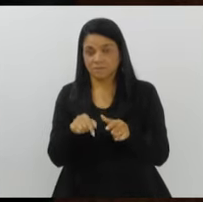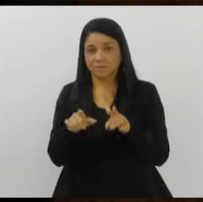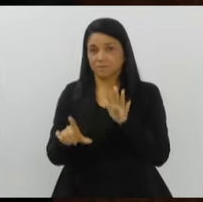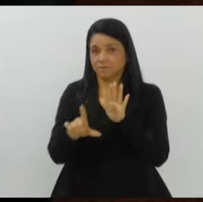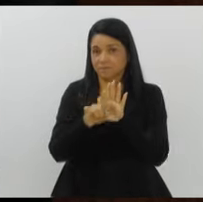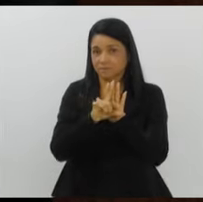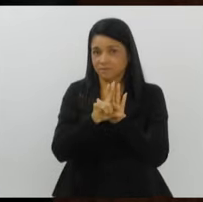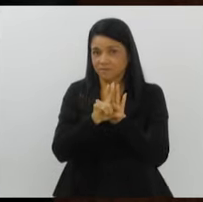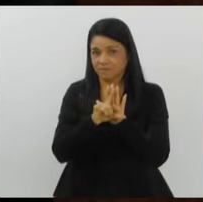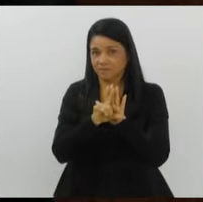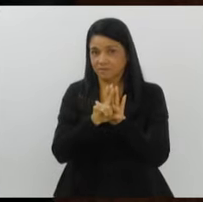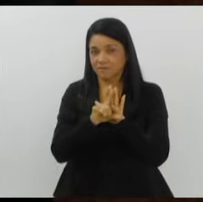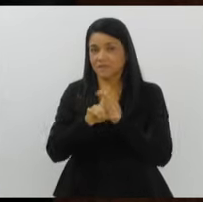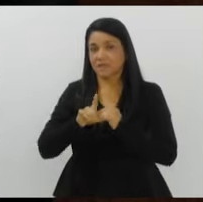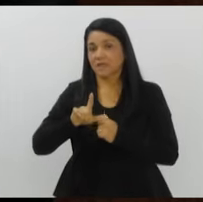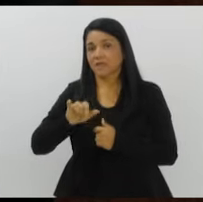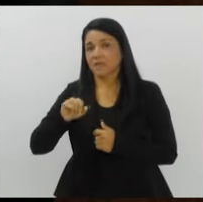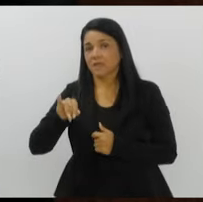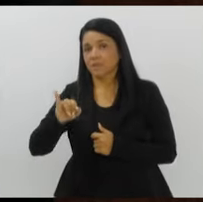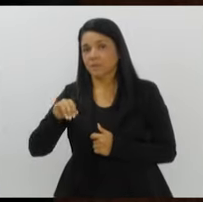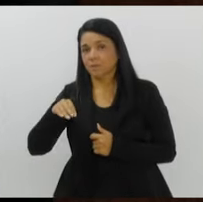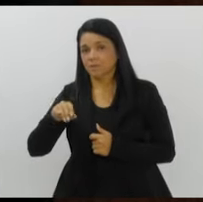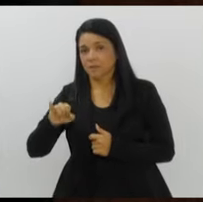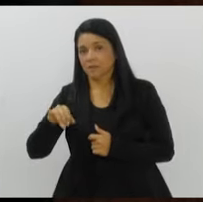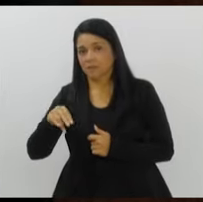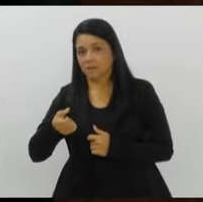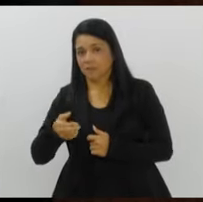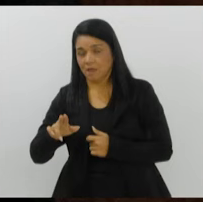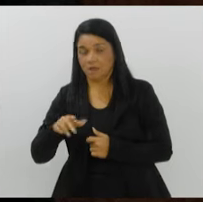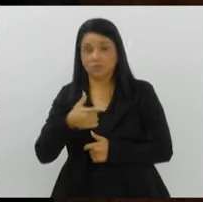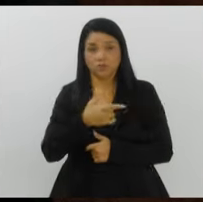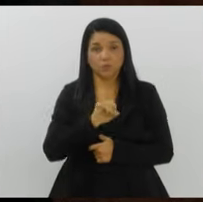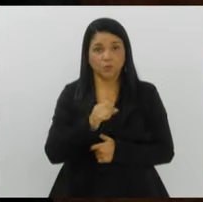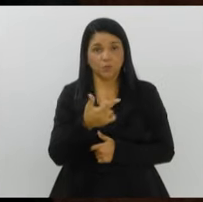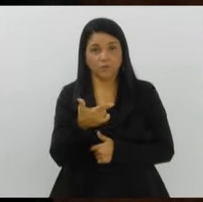que, desde 2020,